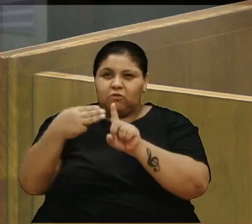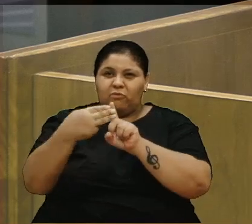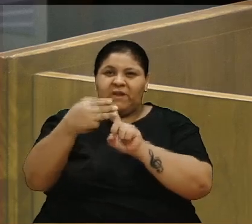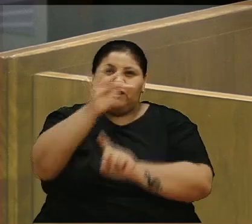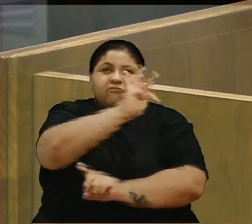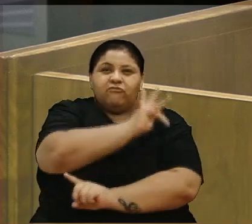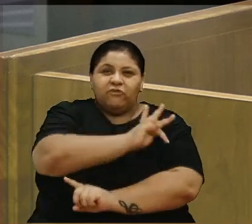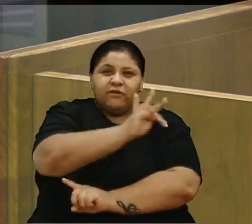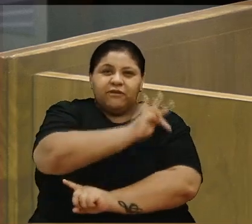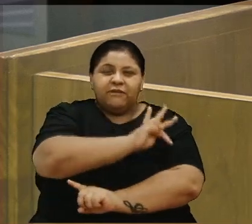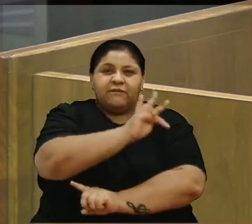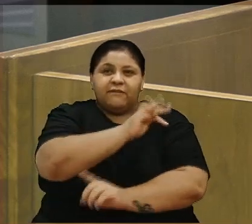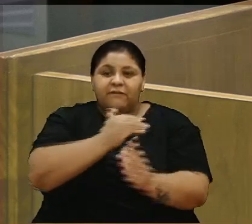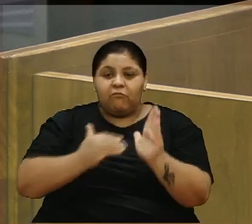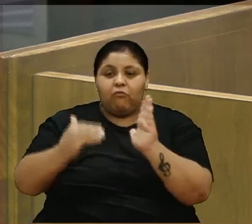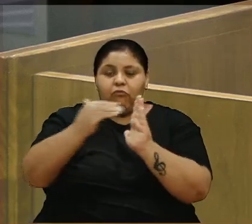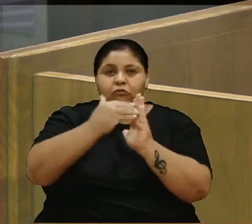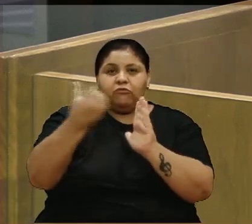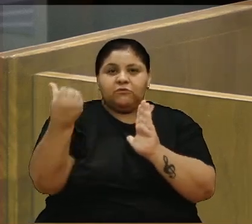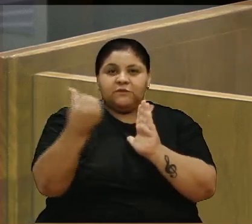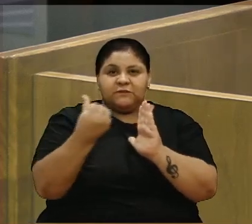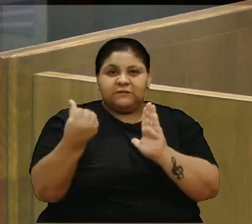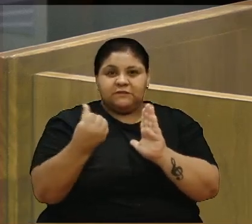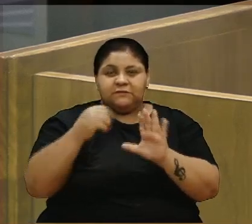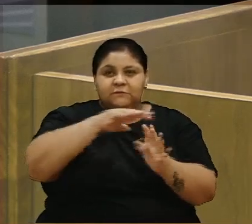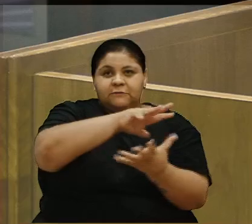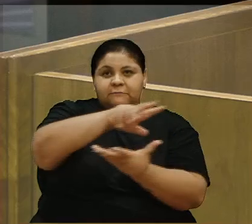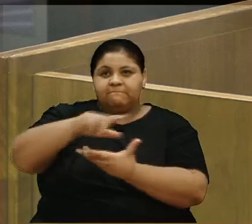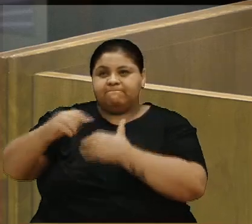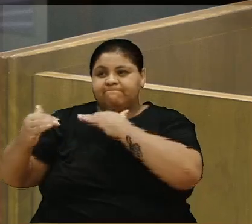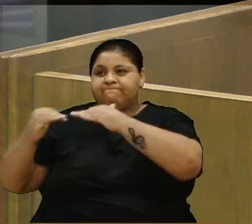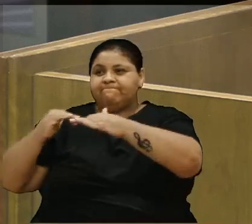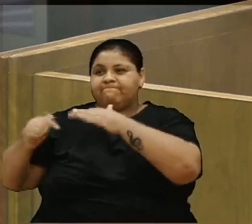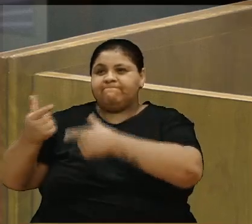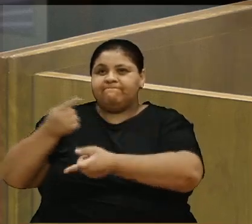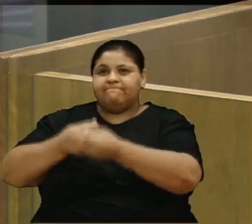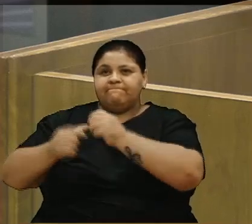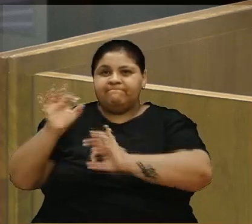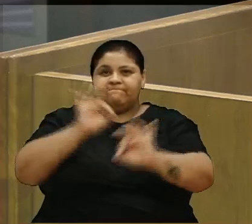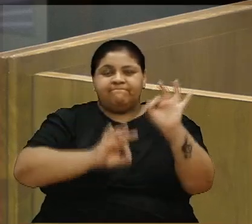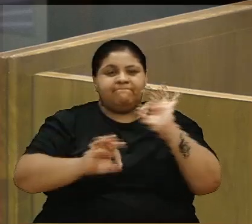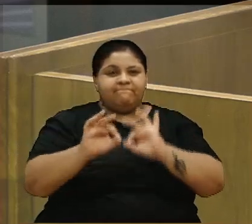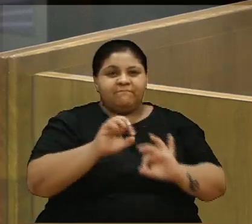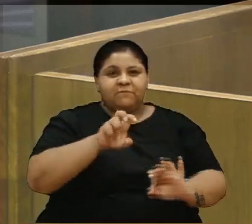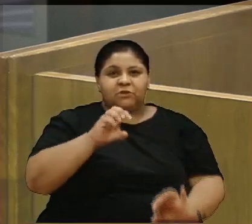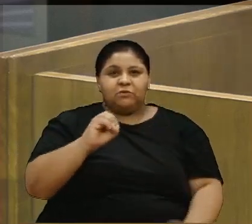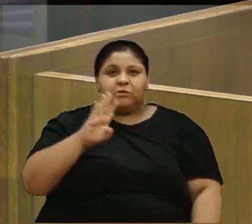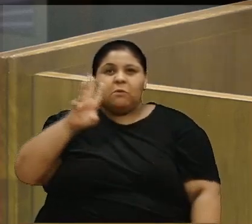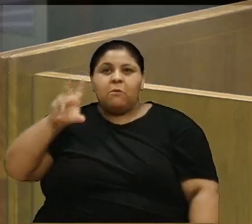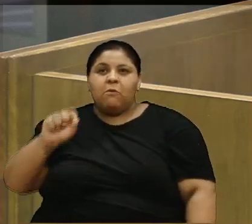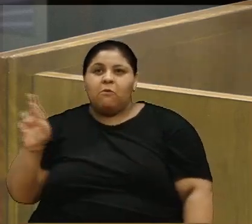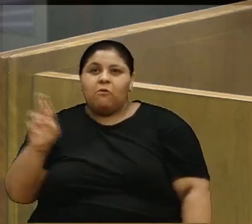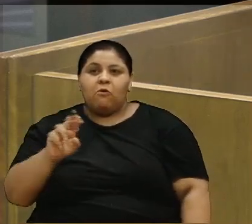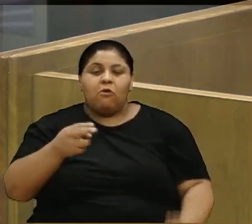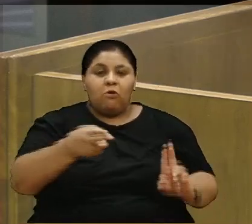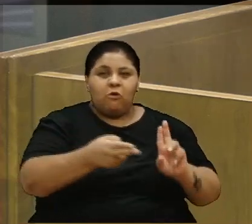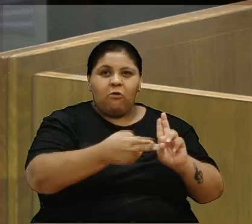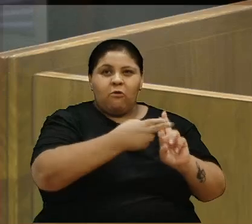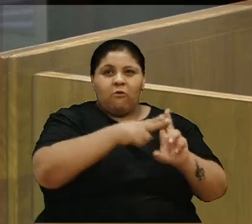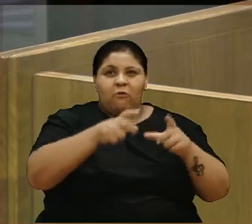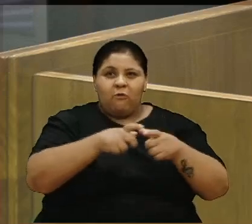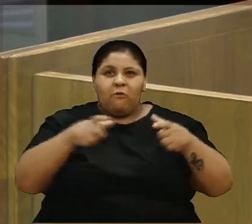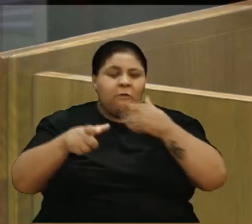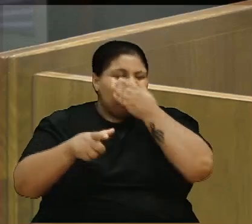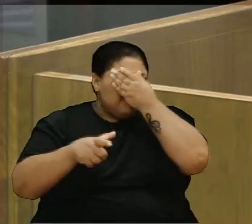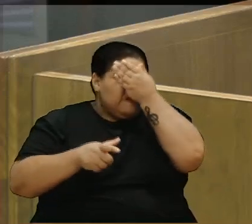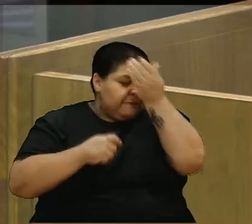Brasil ocupa o 6º lugar no mundo e movimenta recursos da ordem de 50 bilhões de reais, sendo que o SUS é o maior